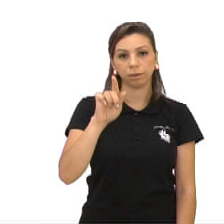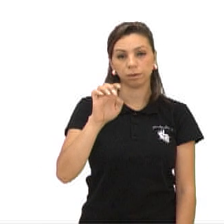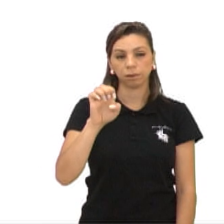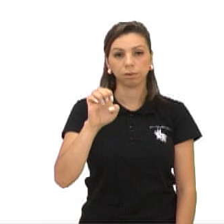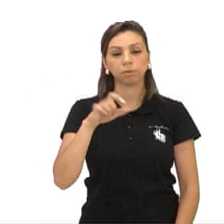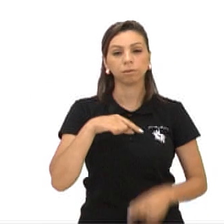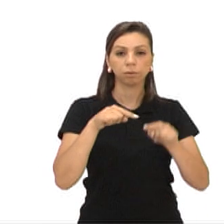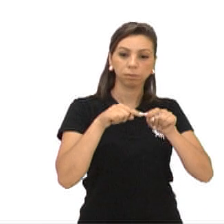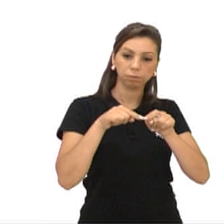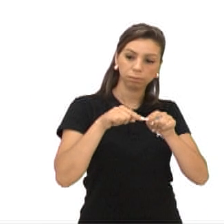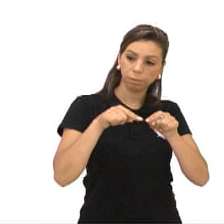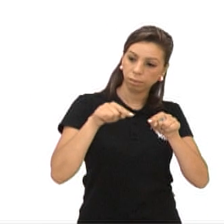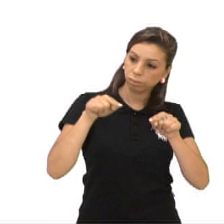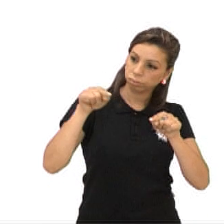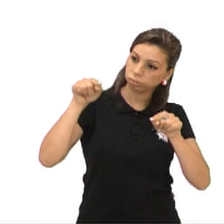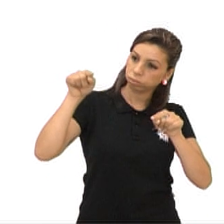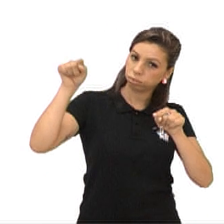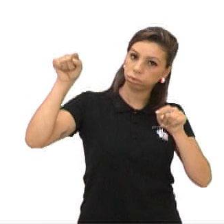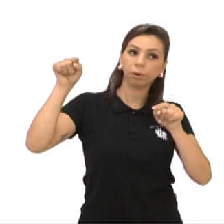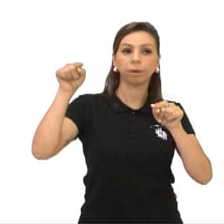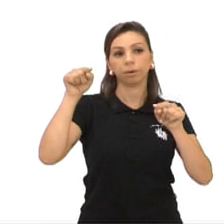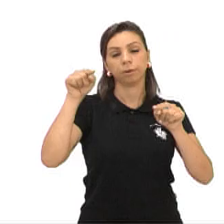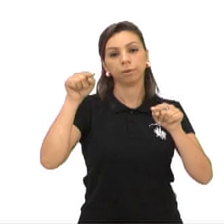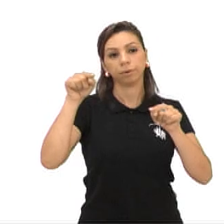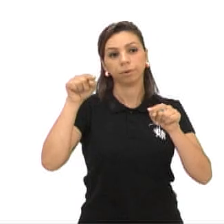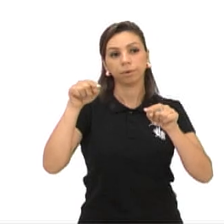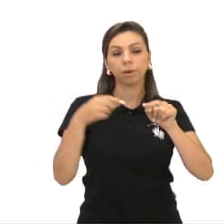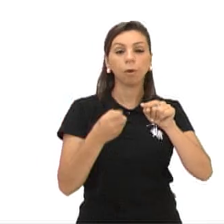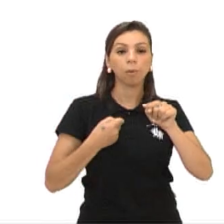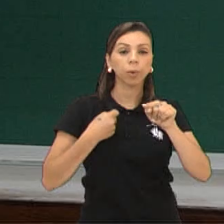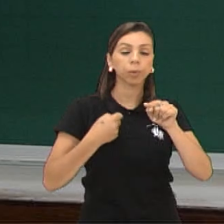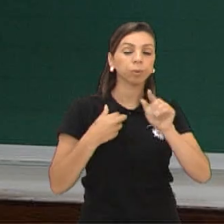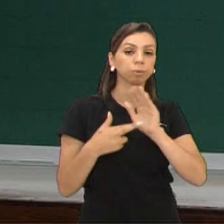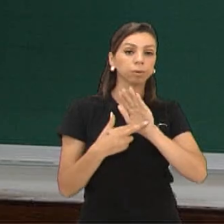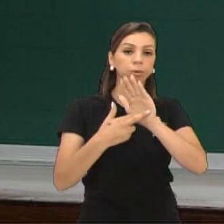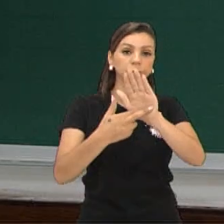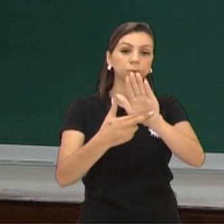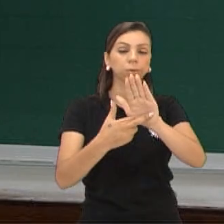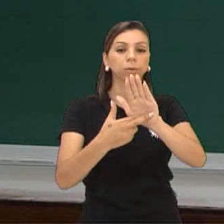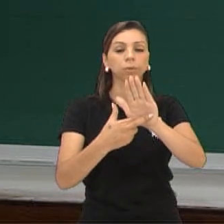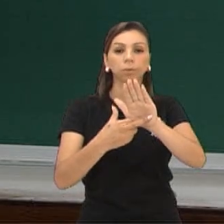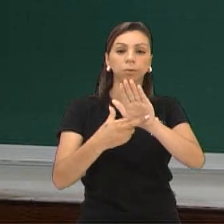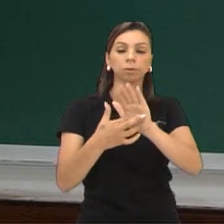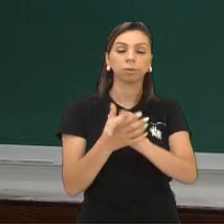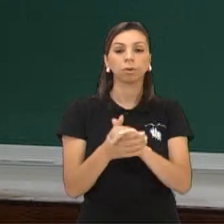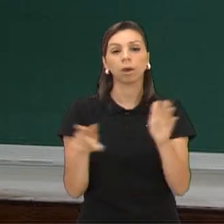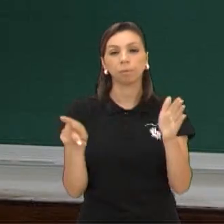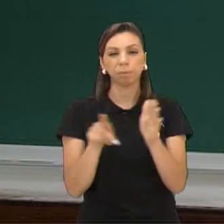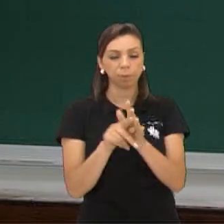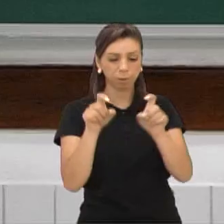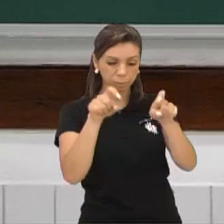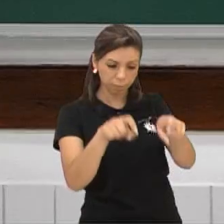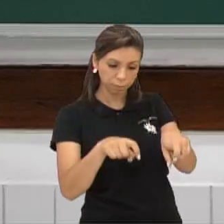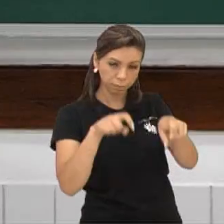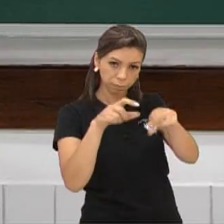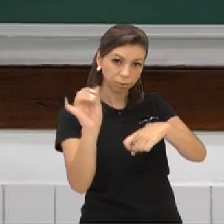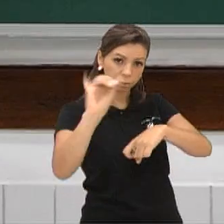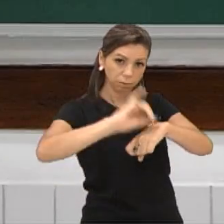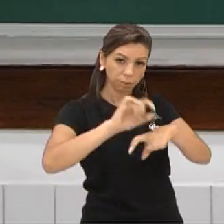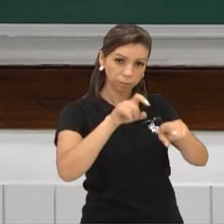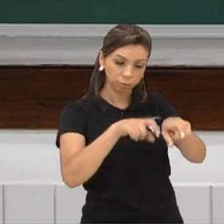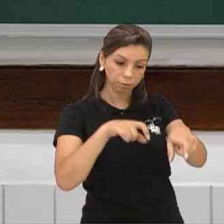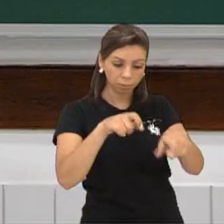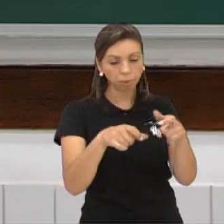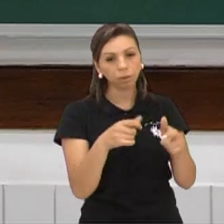assentamento gradativo e aqui estes números representam o número de centros urbanos que gradativamente foram